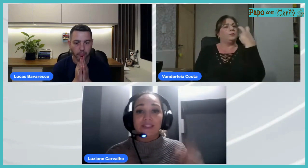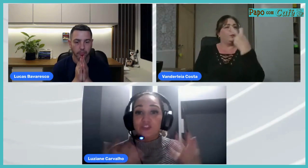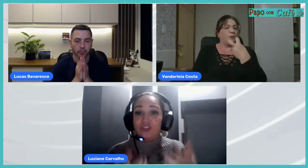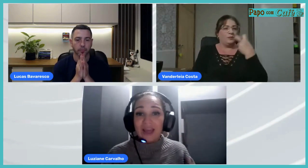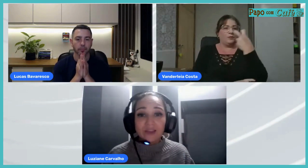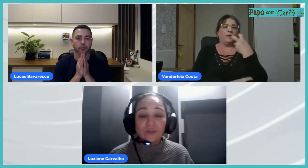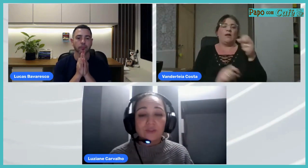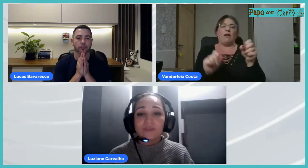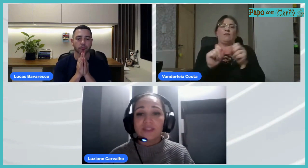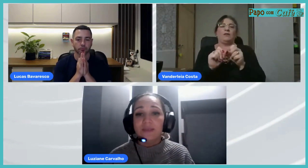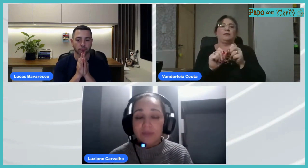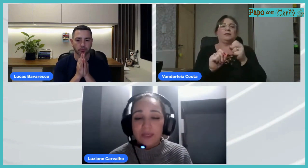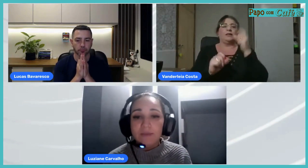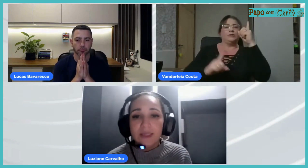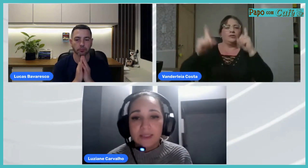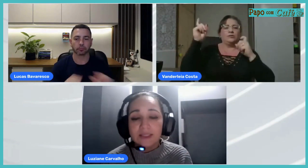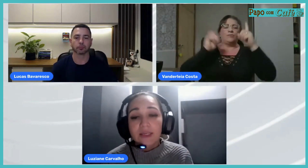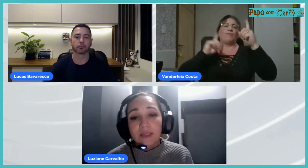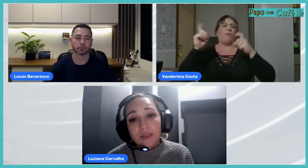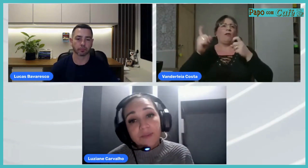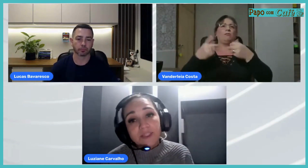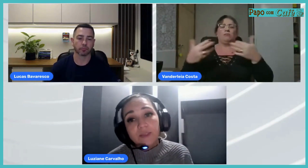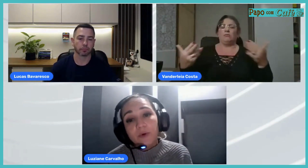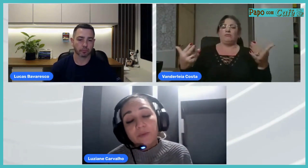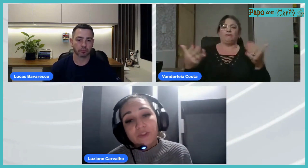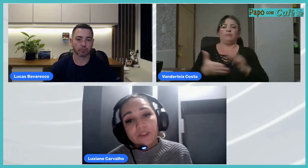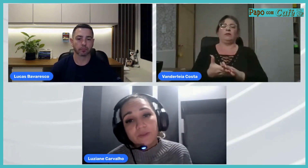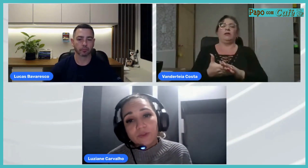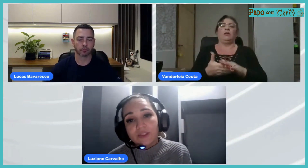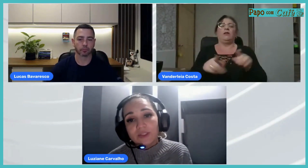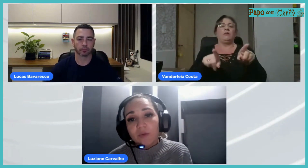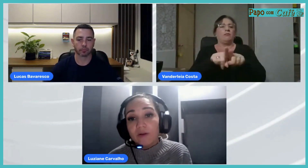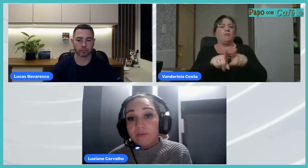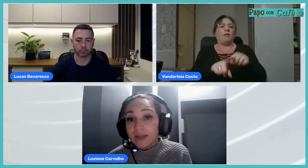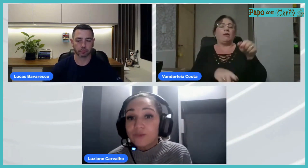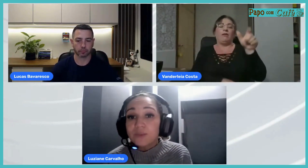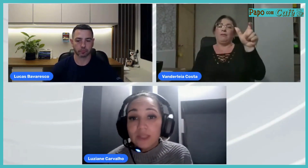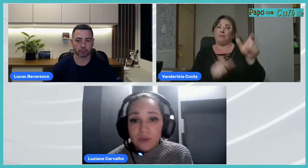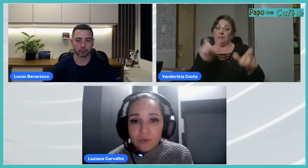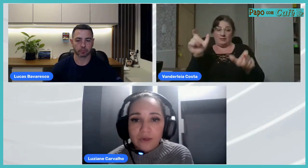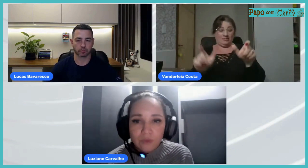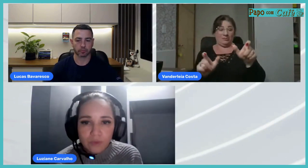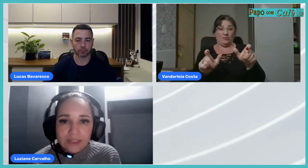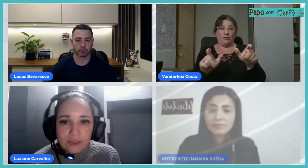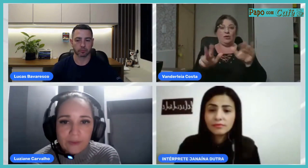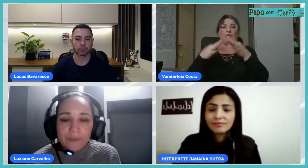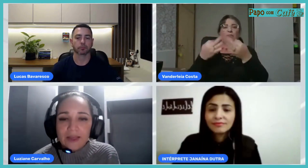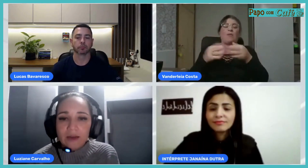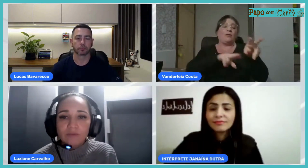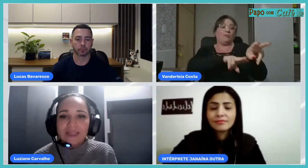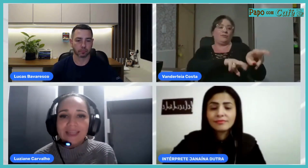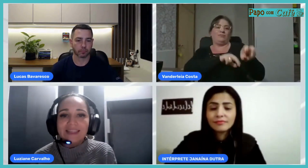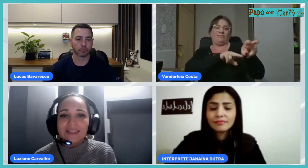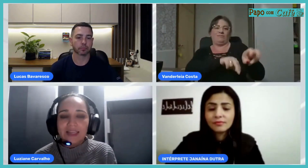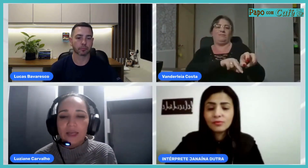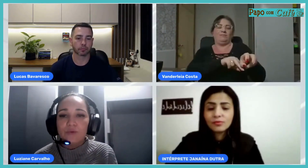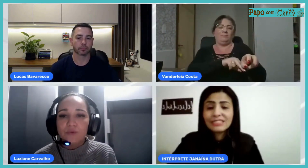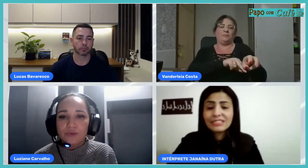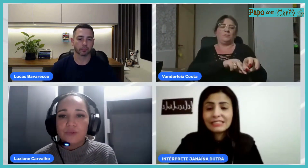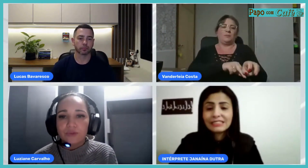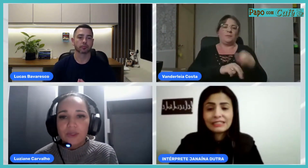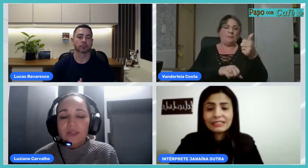a fazer gestos, a fazer mímicas. E principalmente essas pessoas que moram mais no interior, Lucas, que não têm